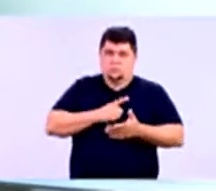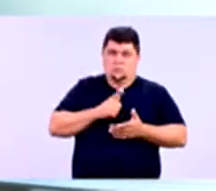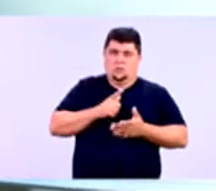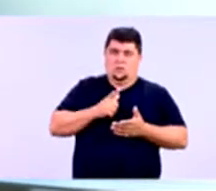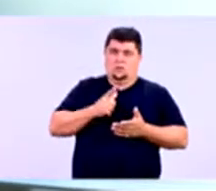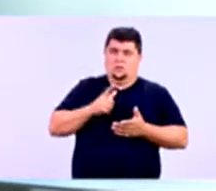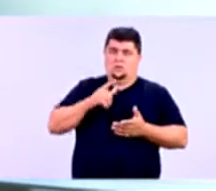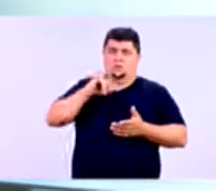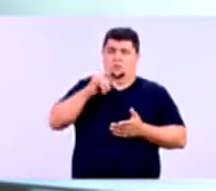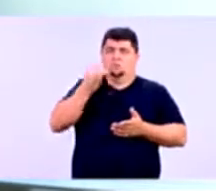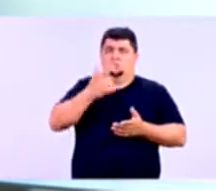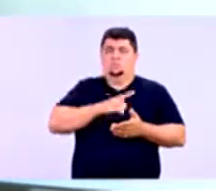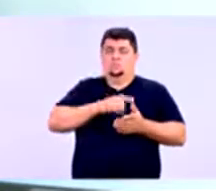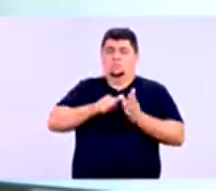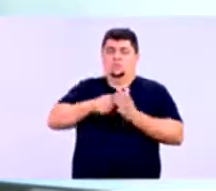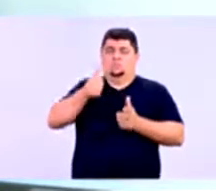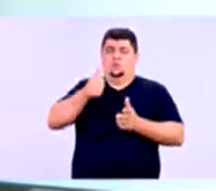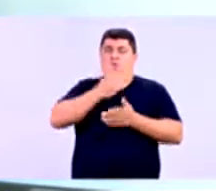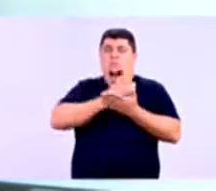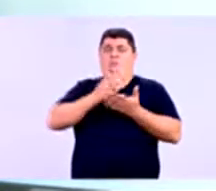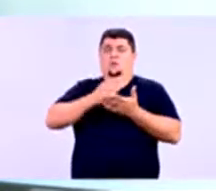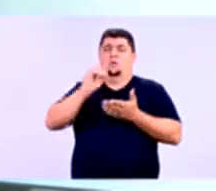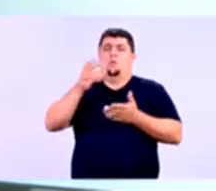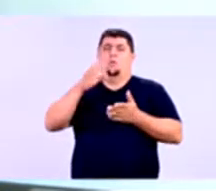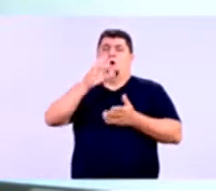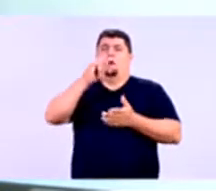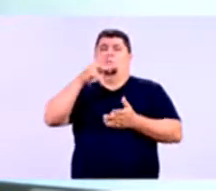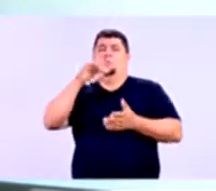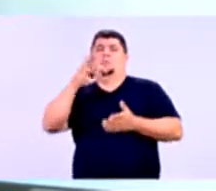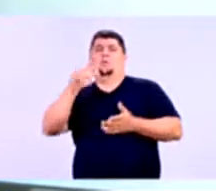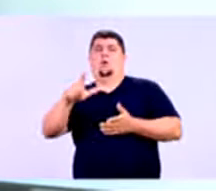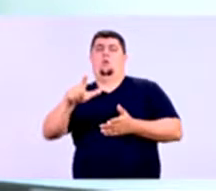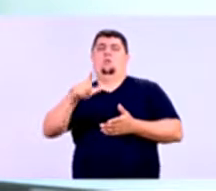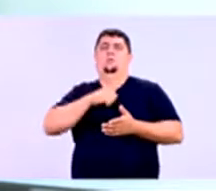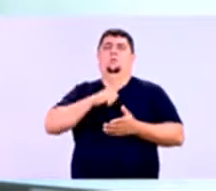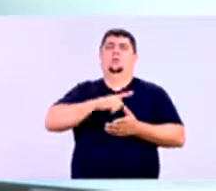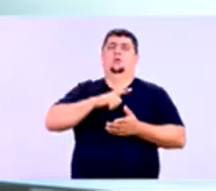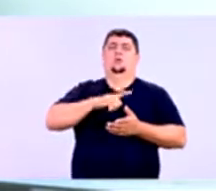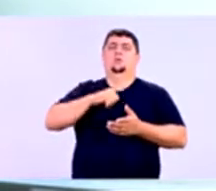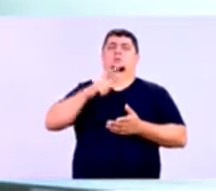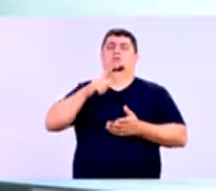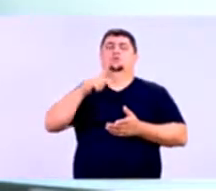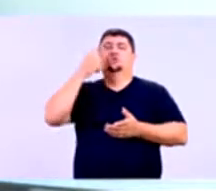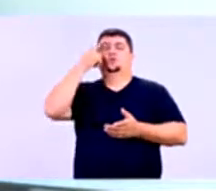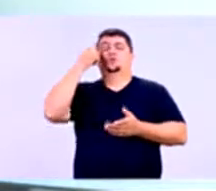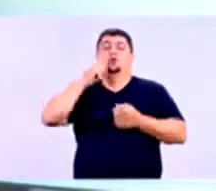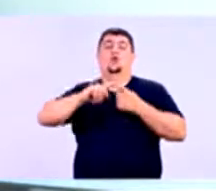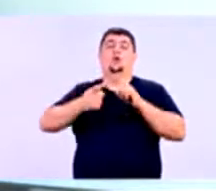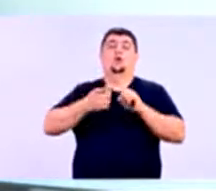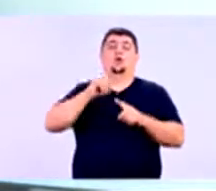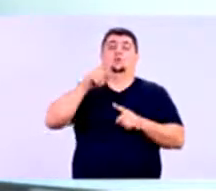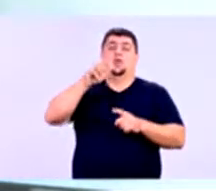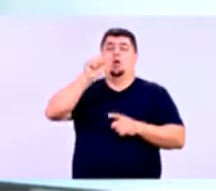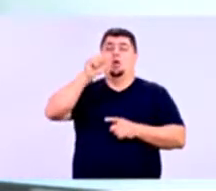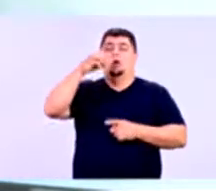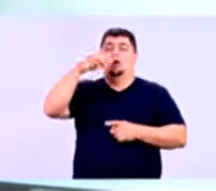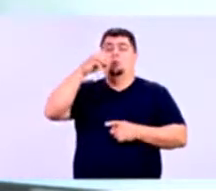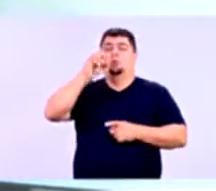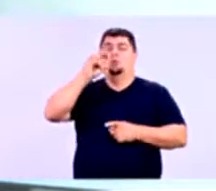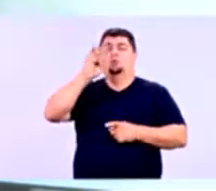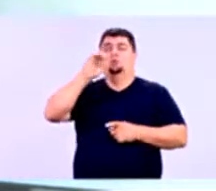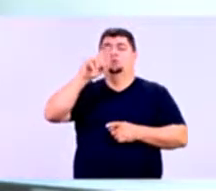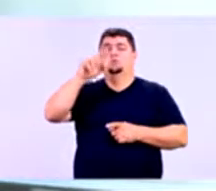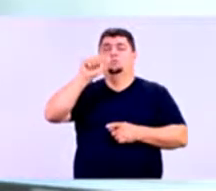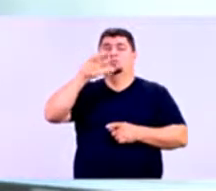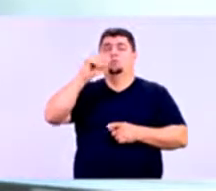juros na primeira parcela ou mais do capital? Essa lógica é chamada de amortização. Quanto que